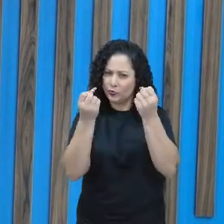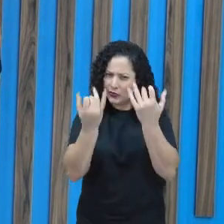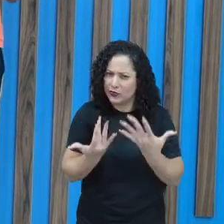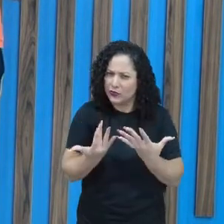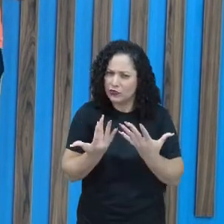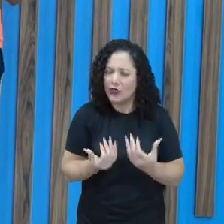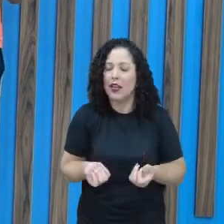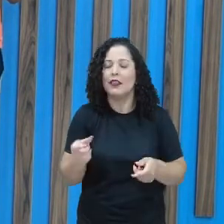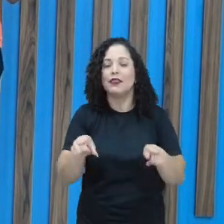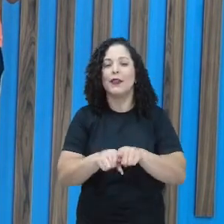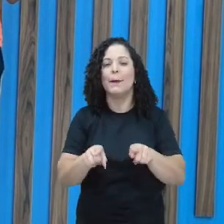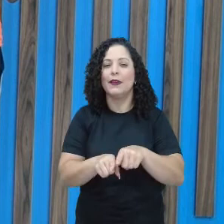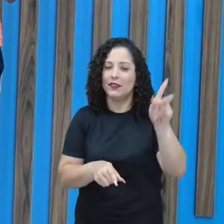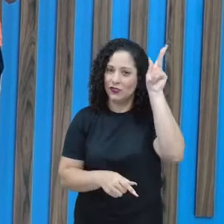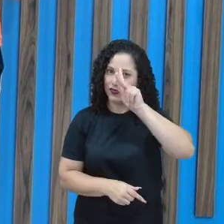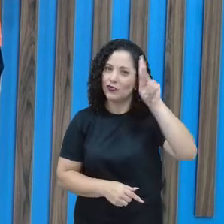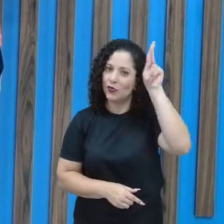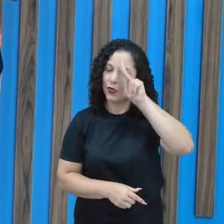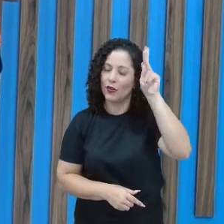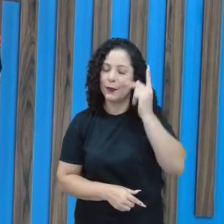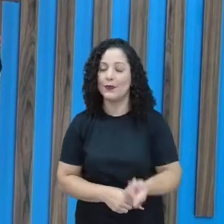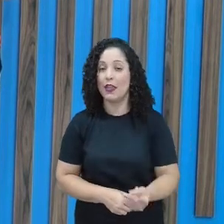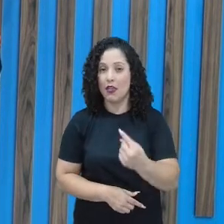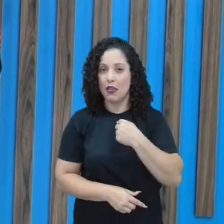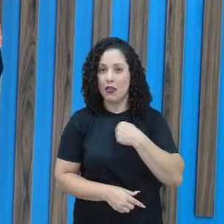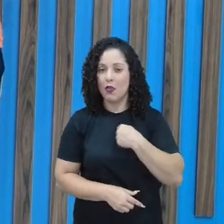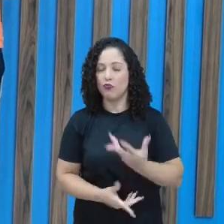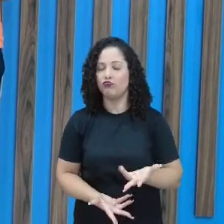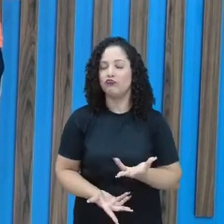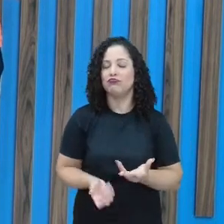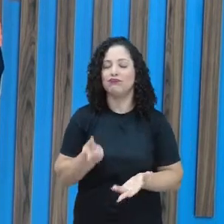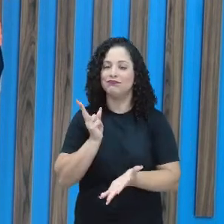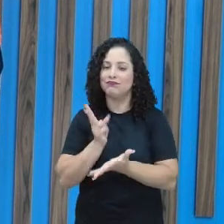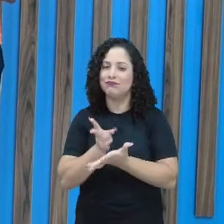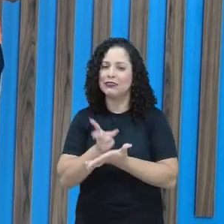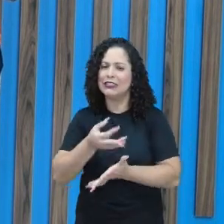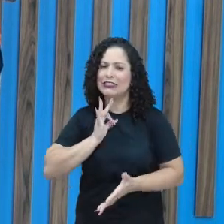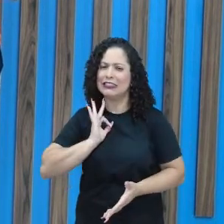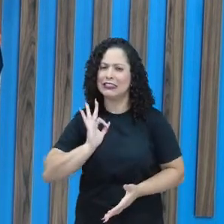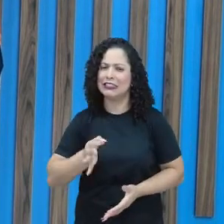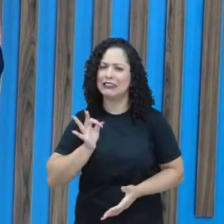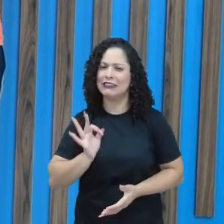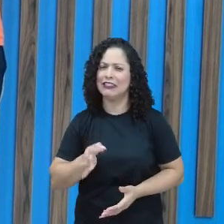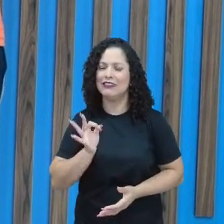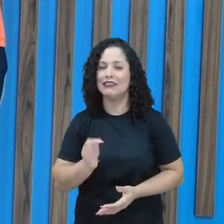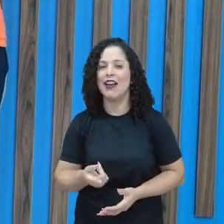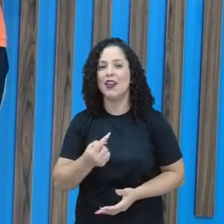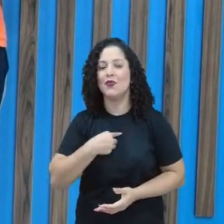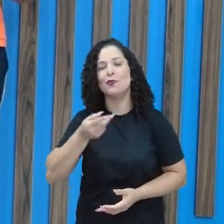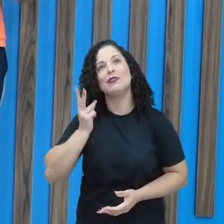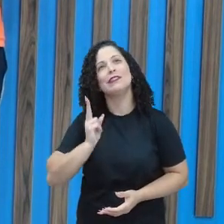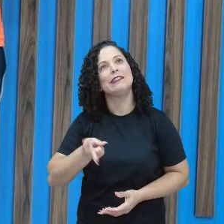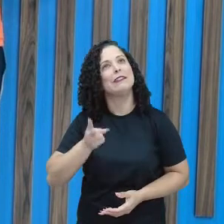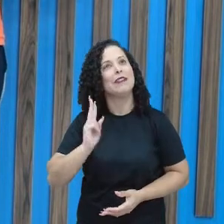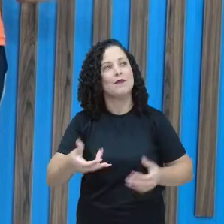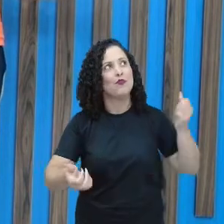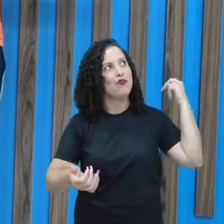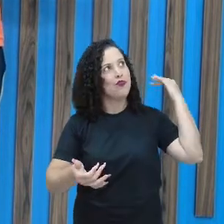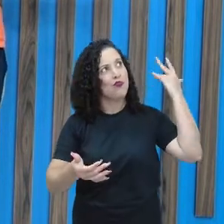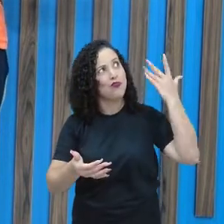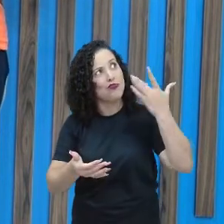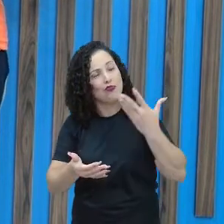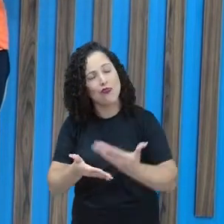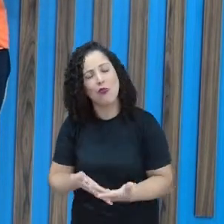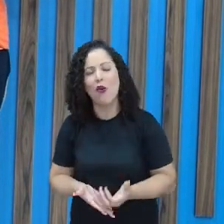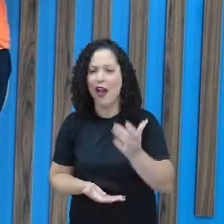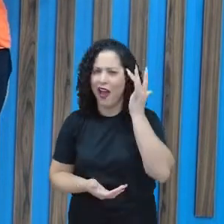gente repete histórias, né? Eu mesma, assim, eu geralmente, eu tenho certeza que eu estou repetindo tal qual, Exatamente mas é igual, mentira. né?